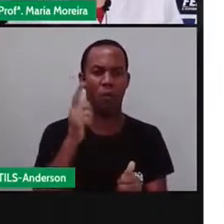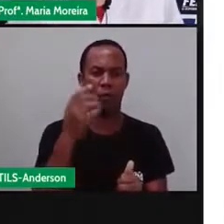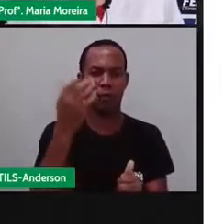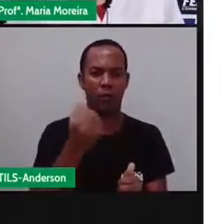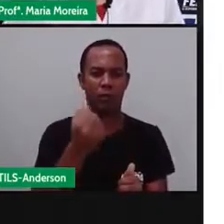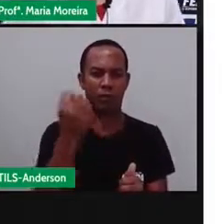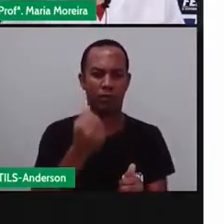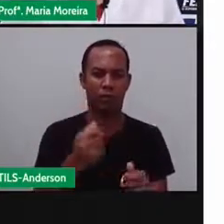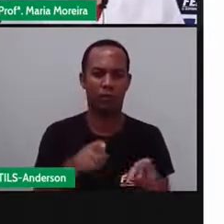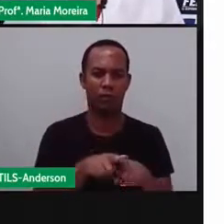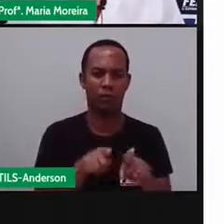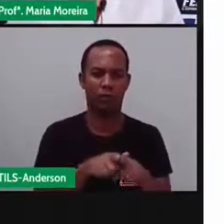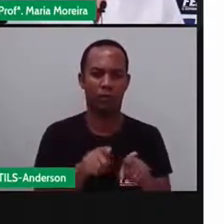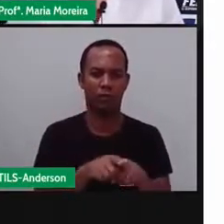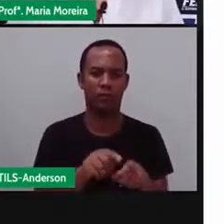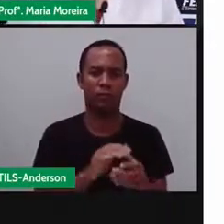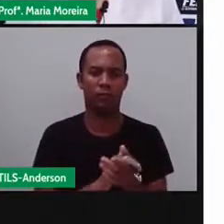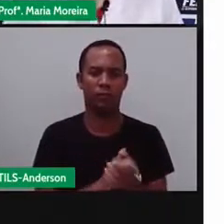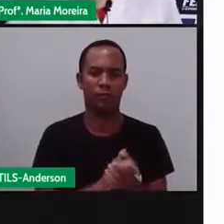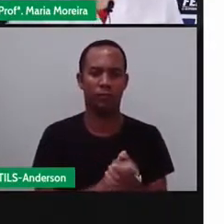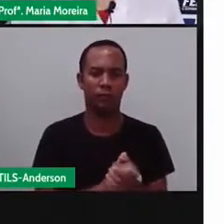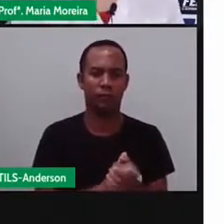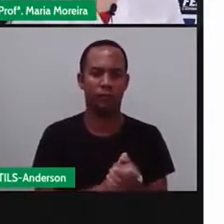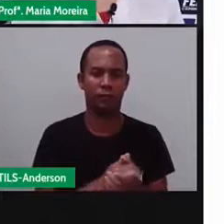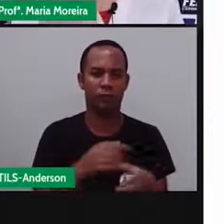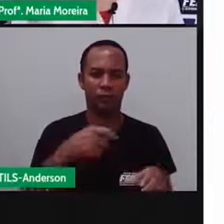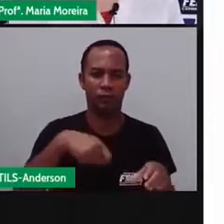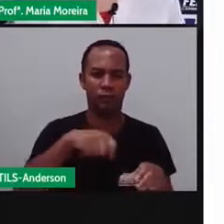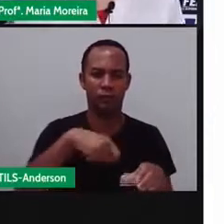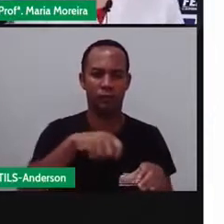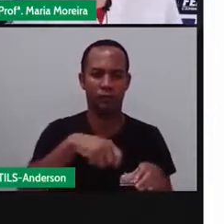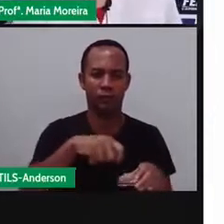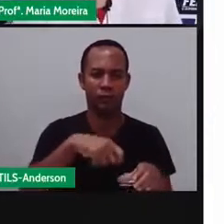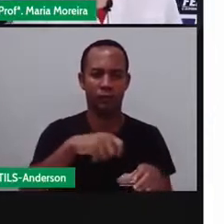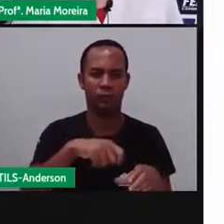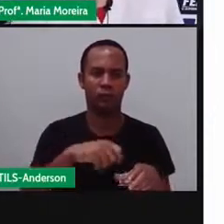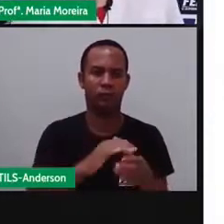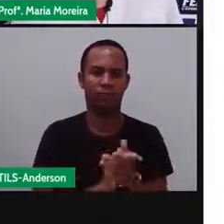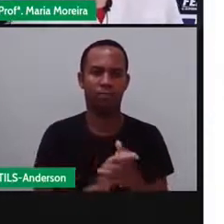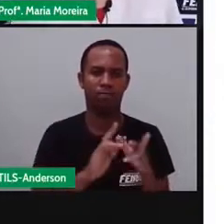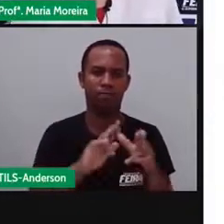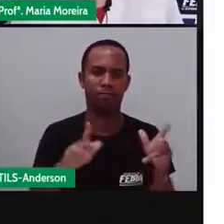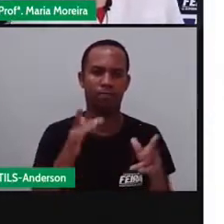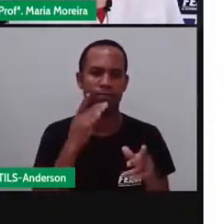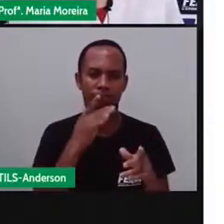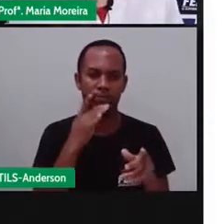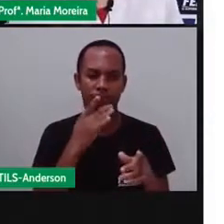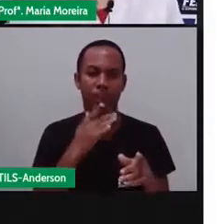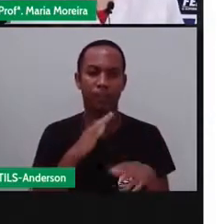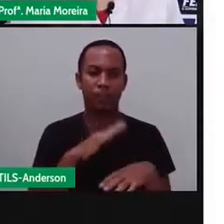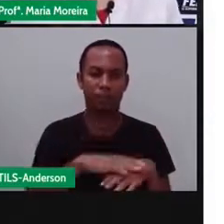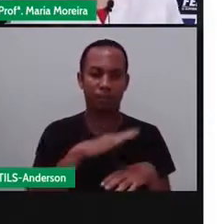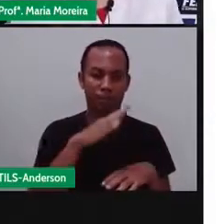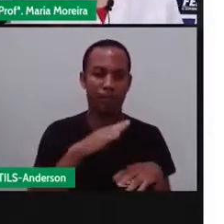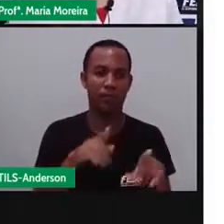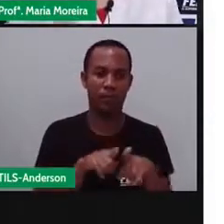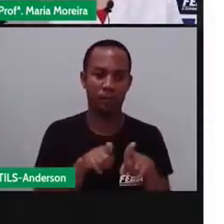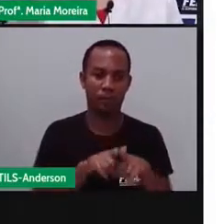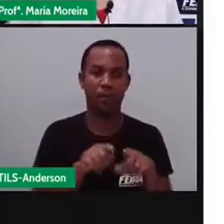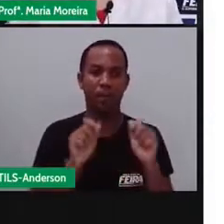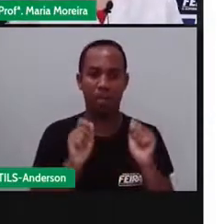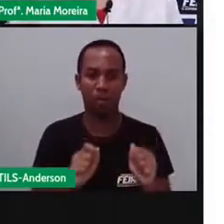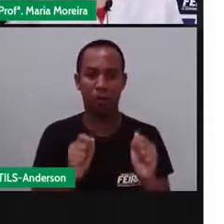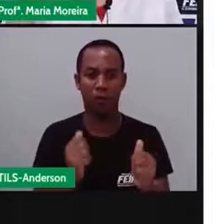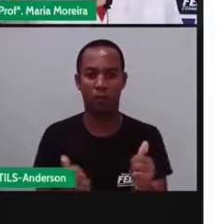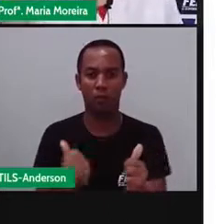né? Um leite desnatado, você não pode colocar leite em pó, porque ele pede leite líquido, certo? Mas, né, você pode substituir